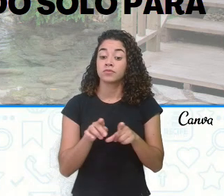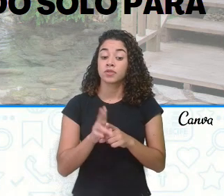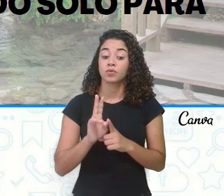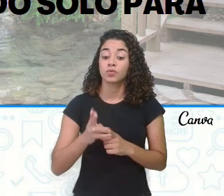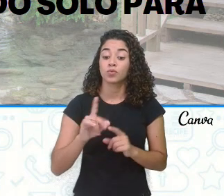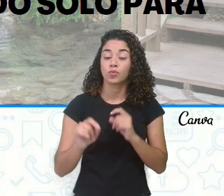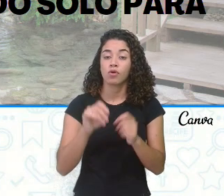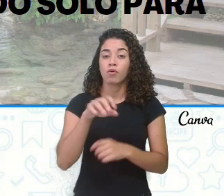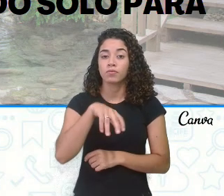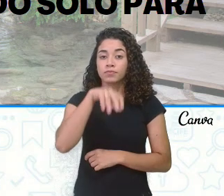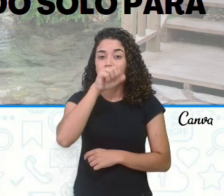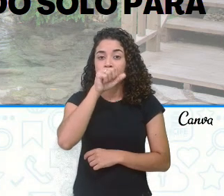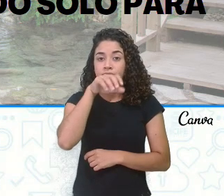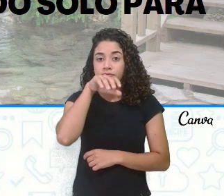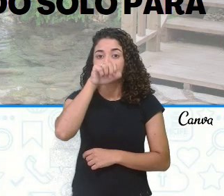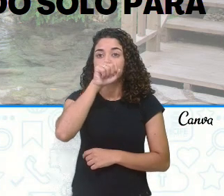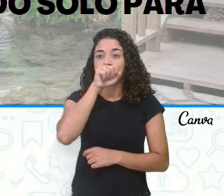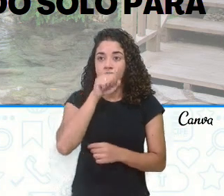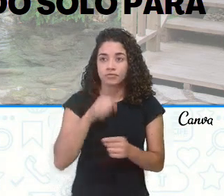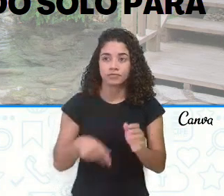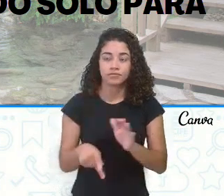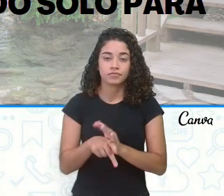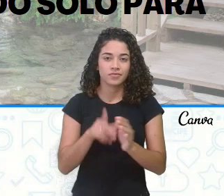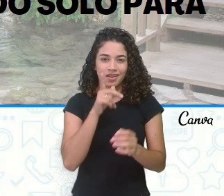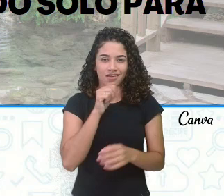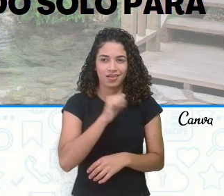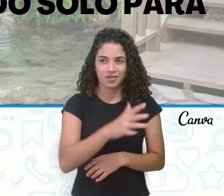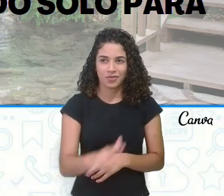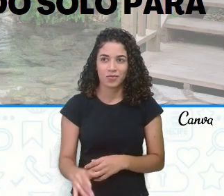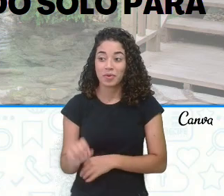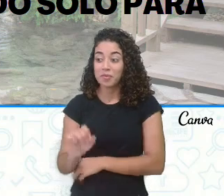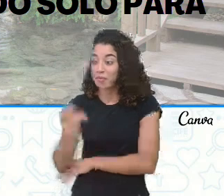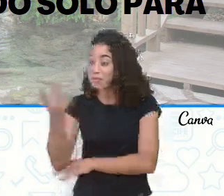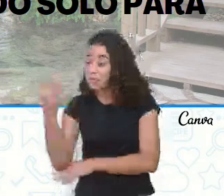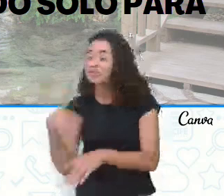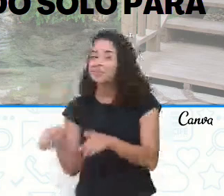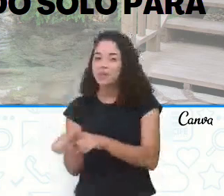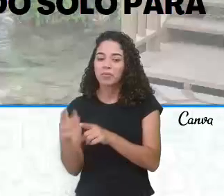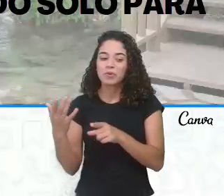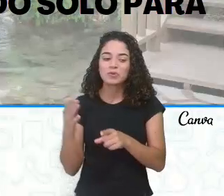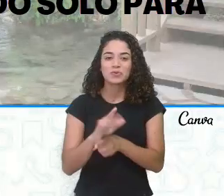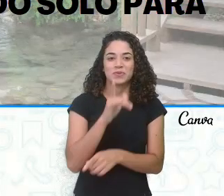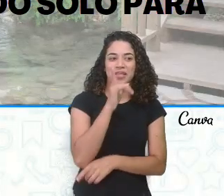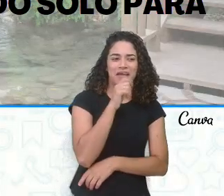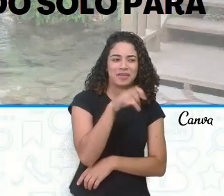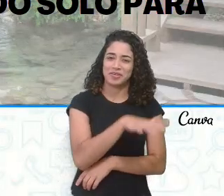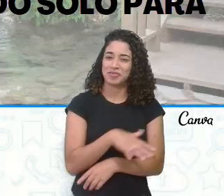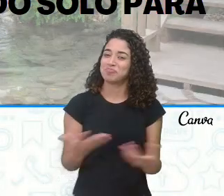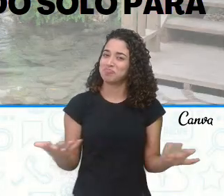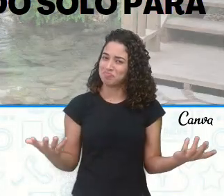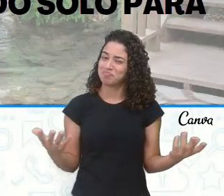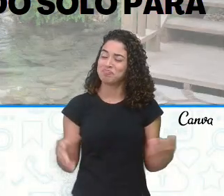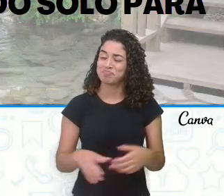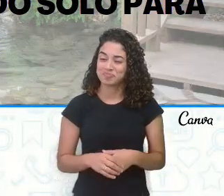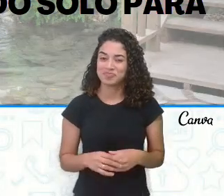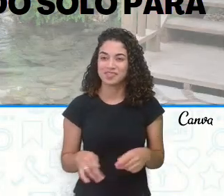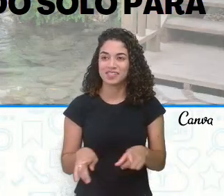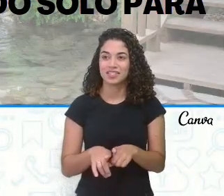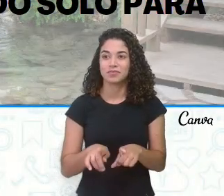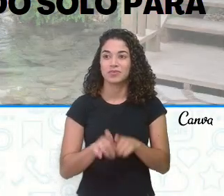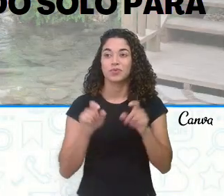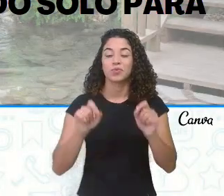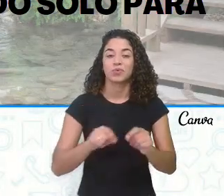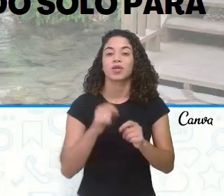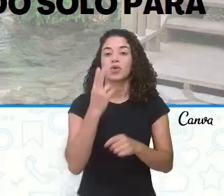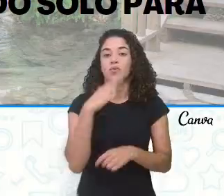oxigenação do meio aquático. Vê que coisa interessante, né? A planta ajuda a água também. Sim. Promove ainda a absorção de